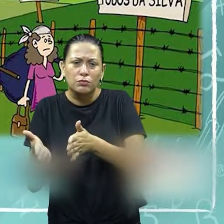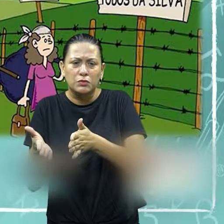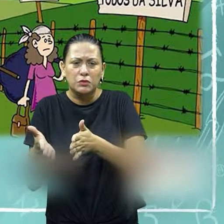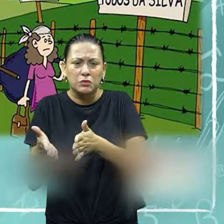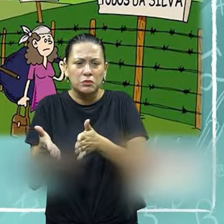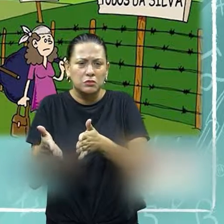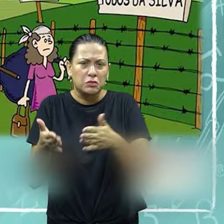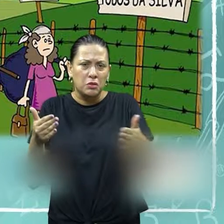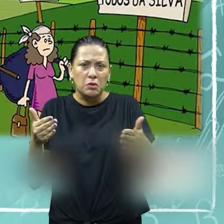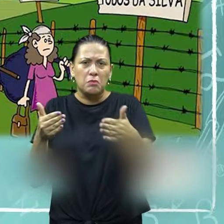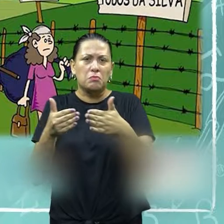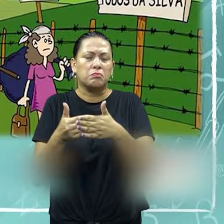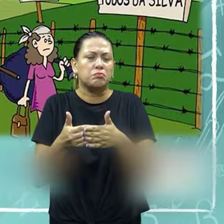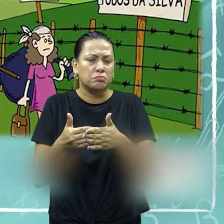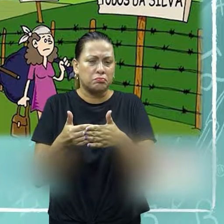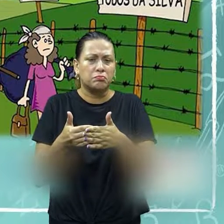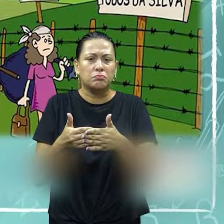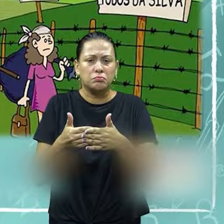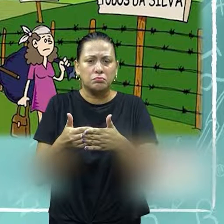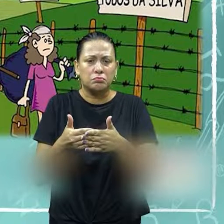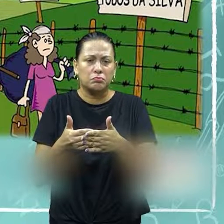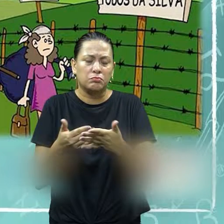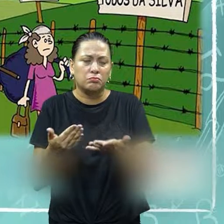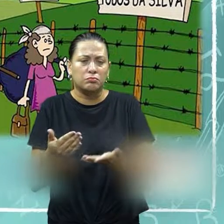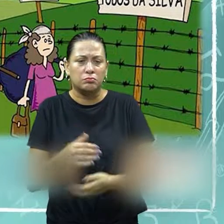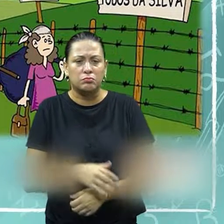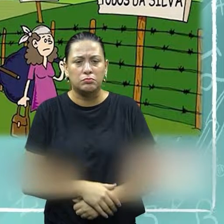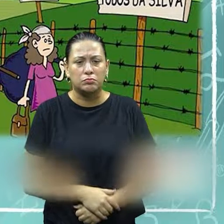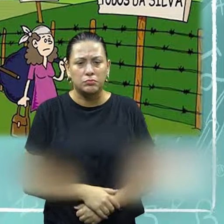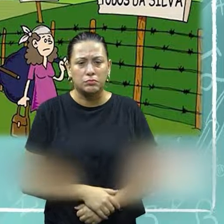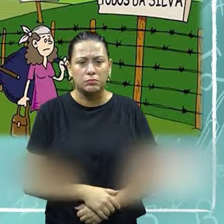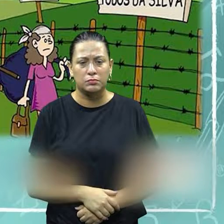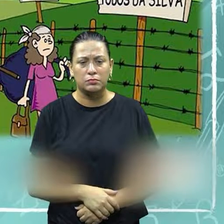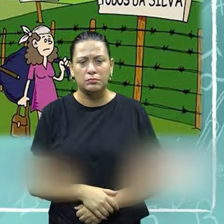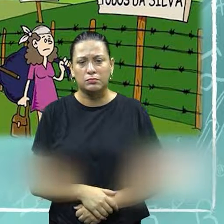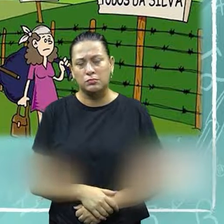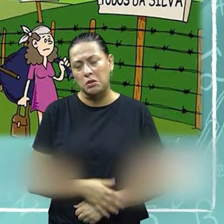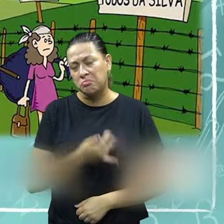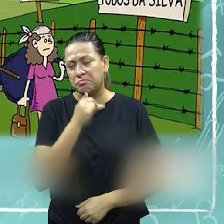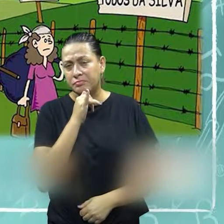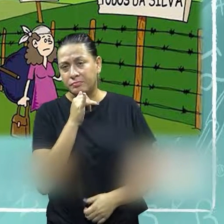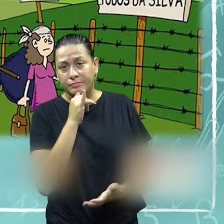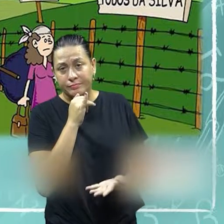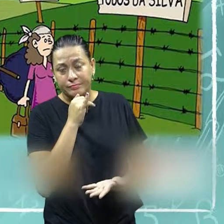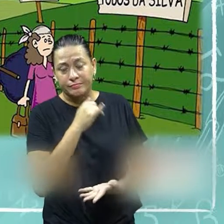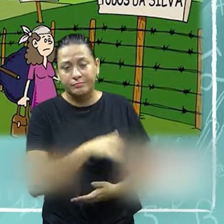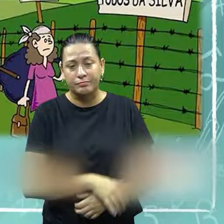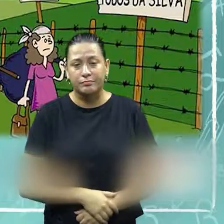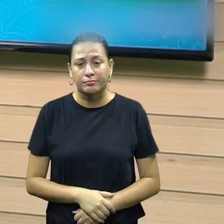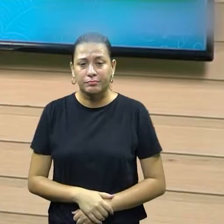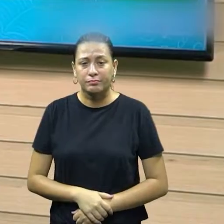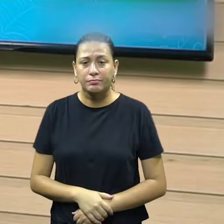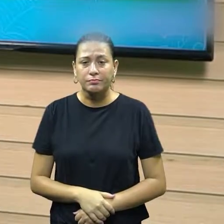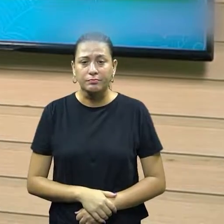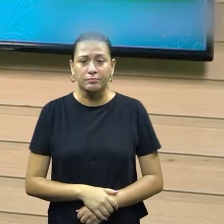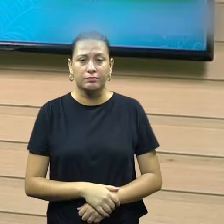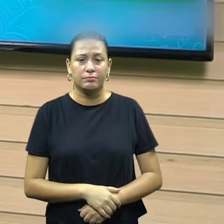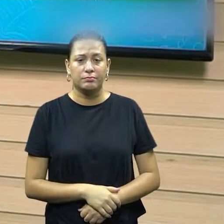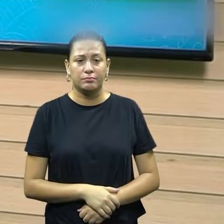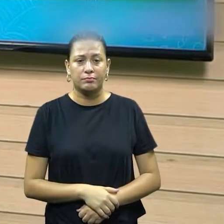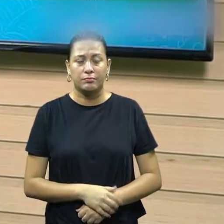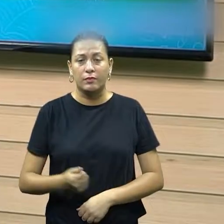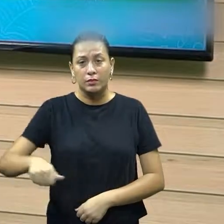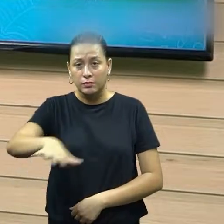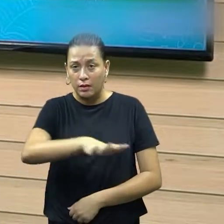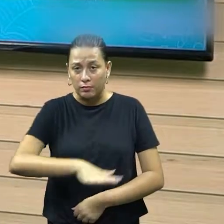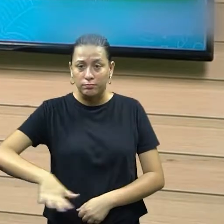limitado. Então, algo limitado. O que nós temos ideia a respeito sobre isso, né? Temos aqui a questão